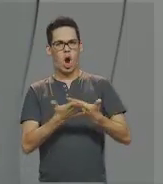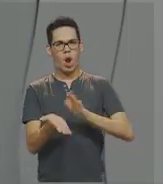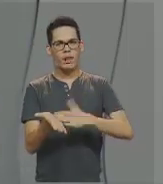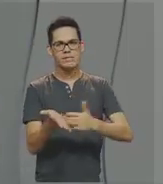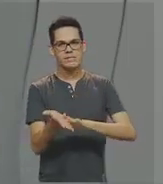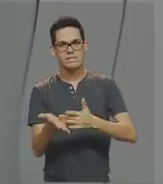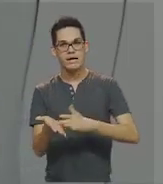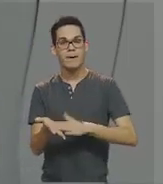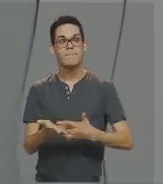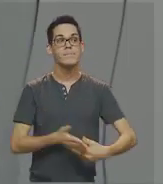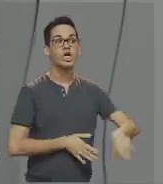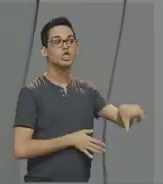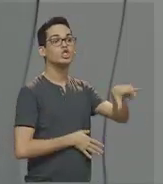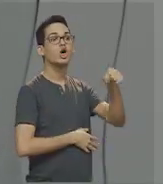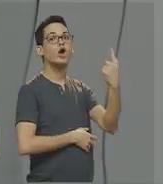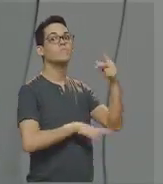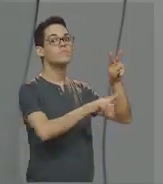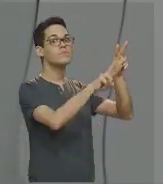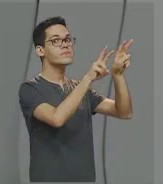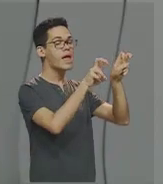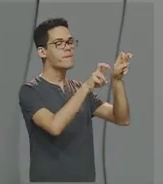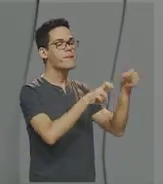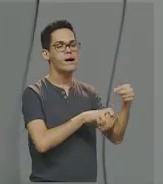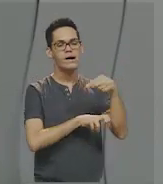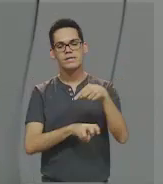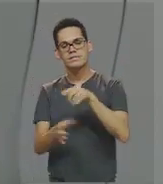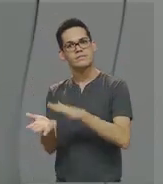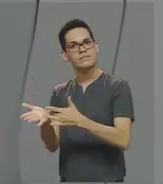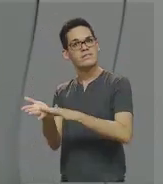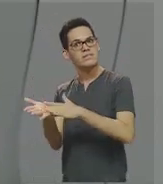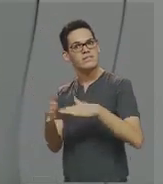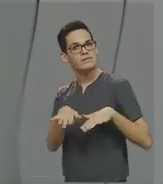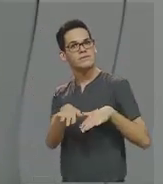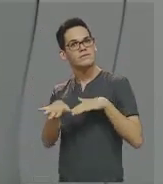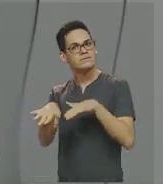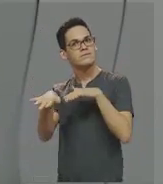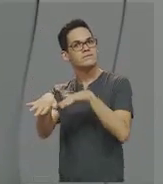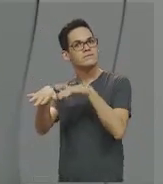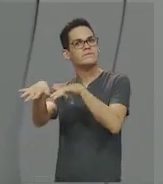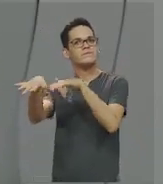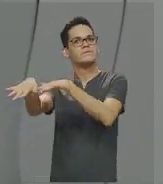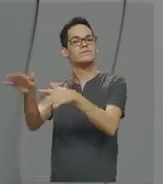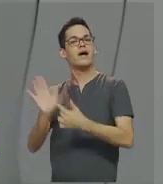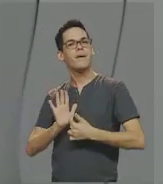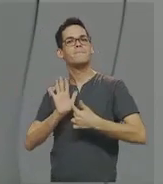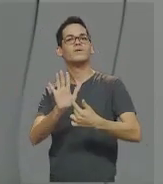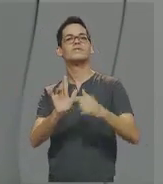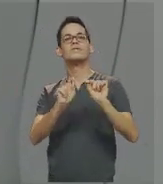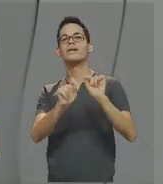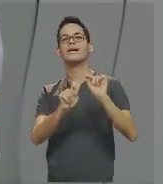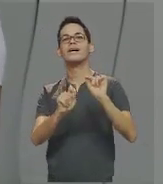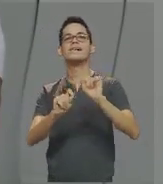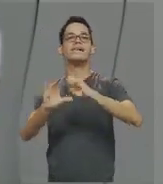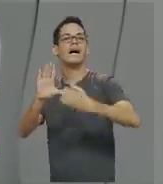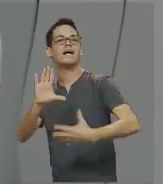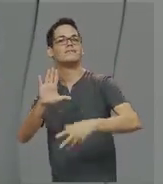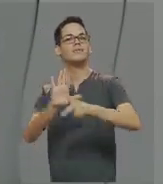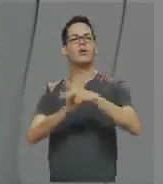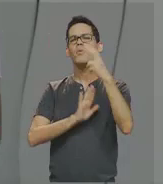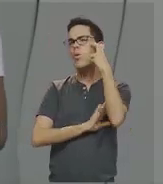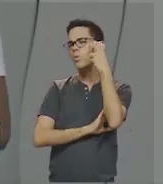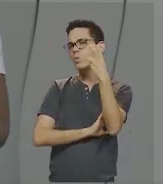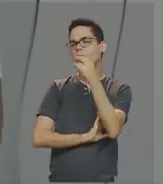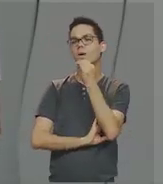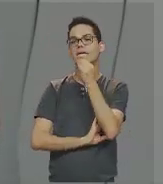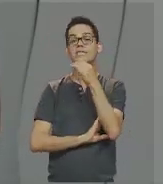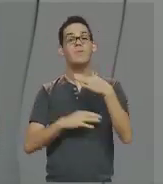tema para discorrer durante aquele tempo de desfile e vai trazendo, então, compondo com elementos artísticos. Então, o que eu coloco